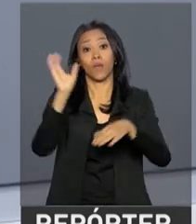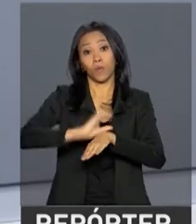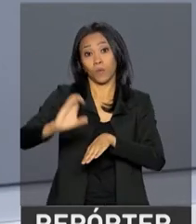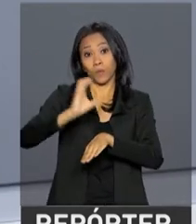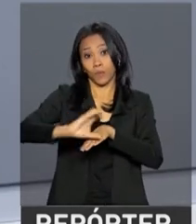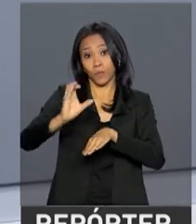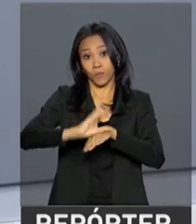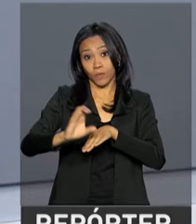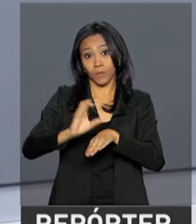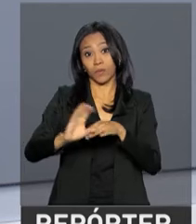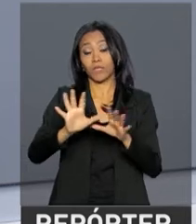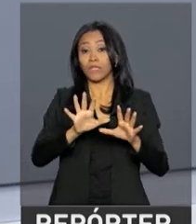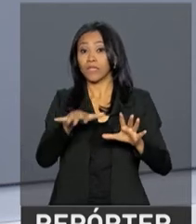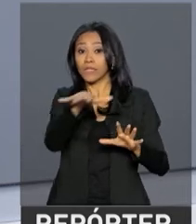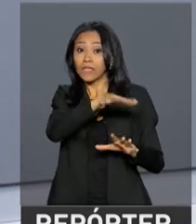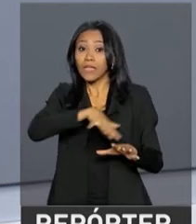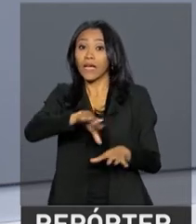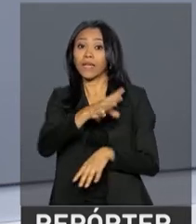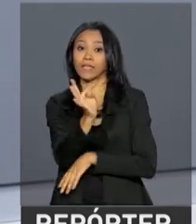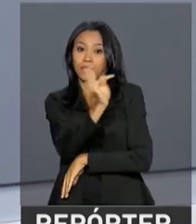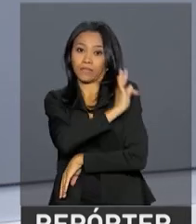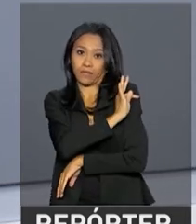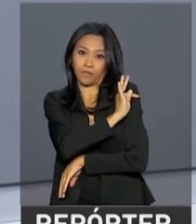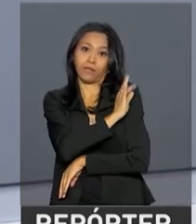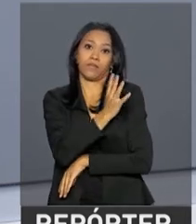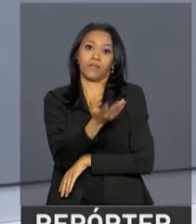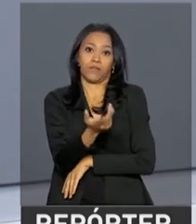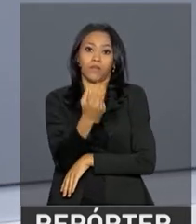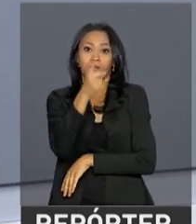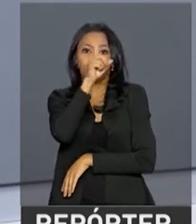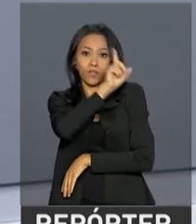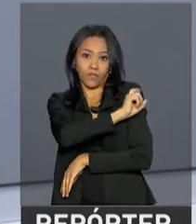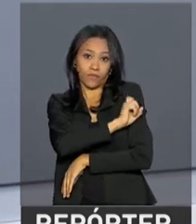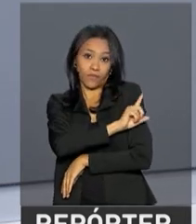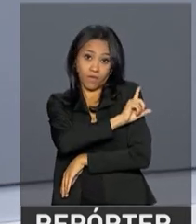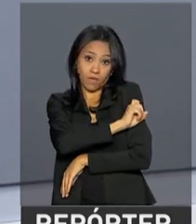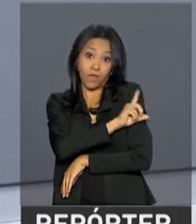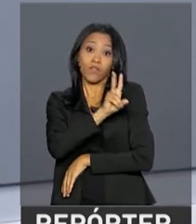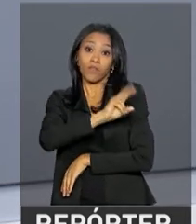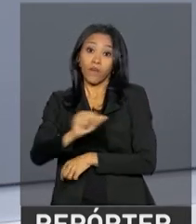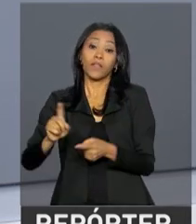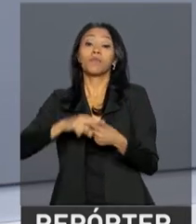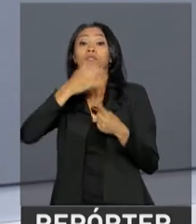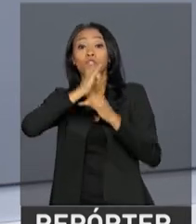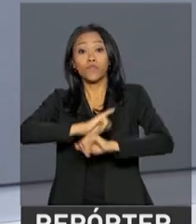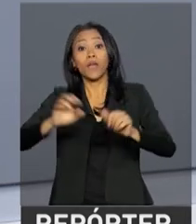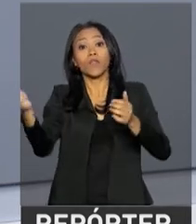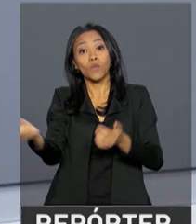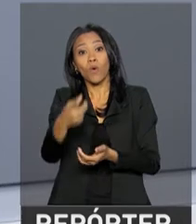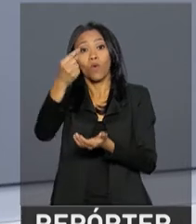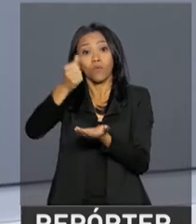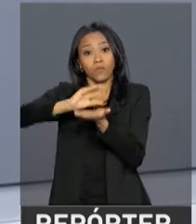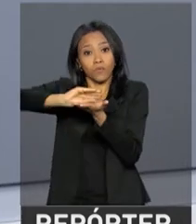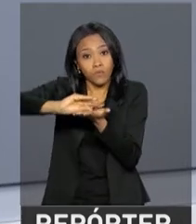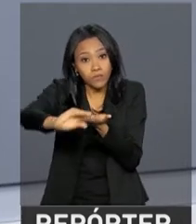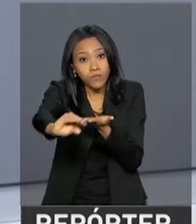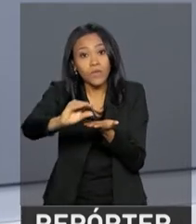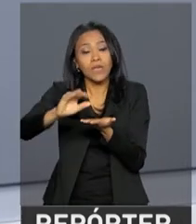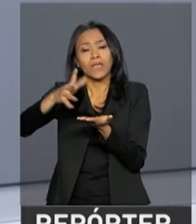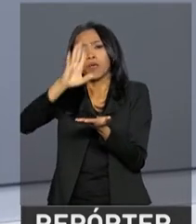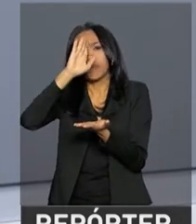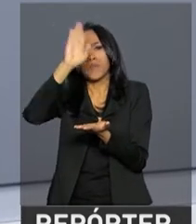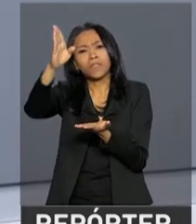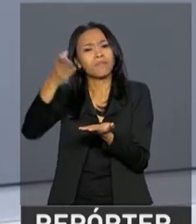técnicos de enfermagem também serão divulgados novos recursos para o fortalecimento da atenção básica principal porta de entrada